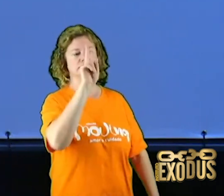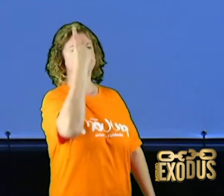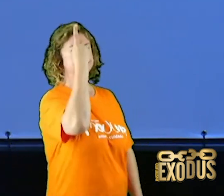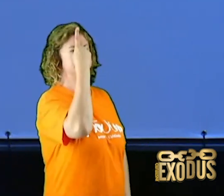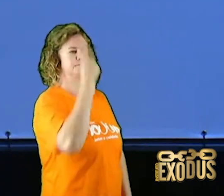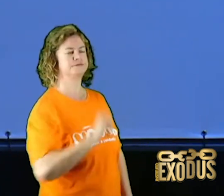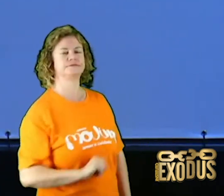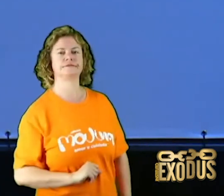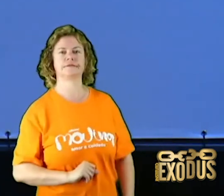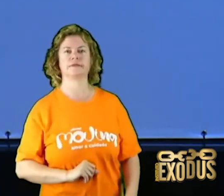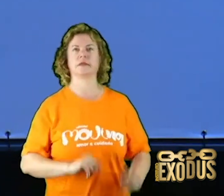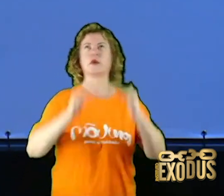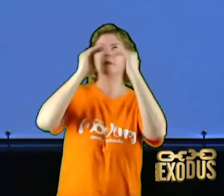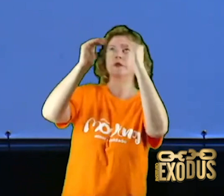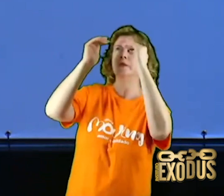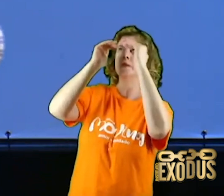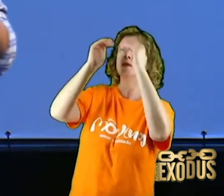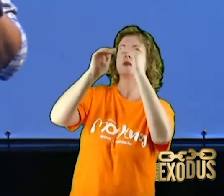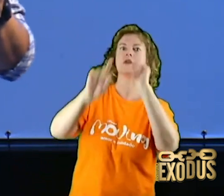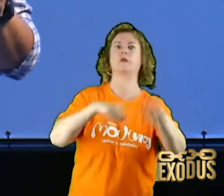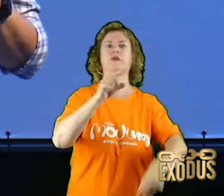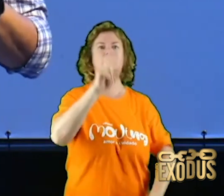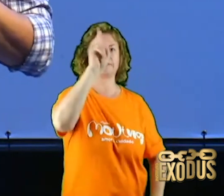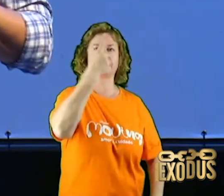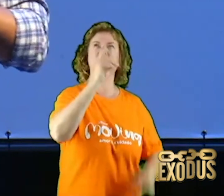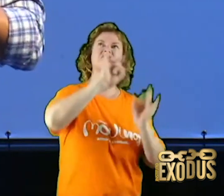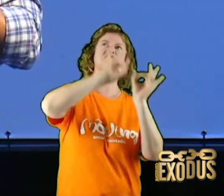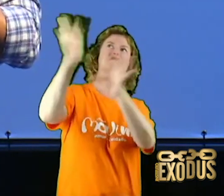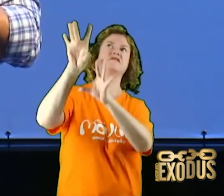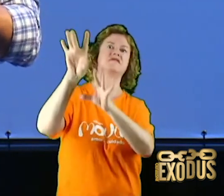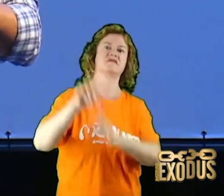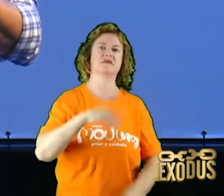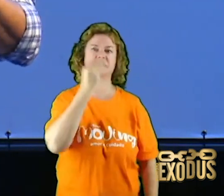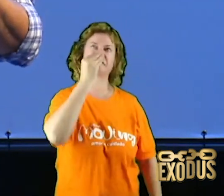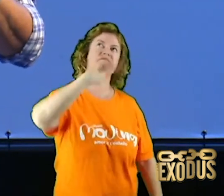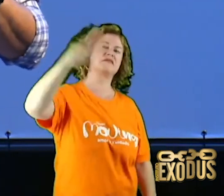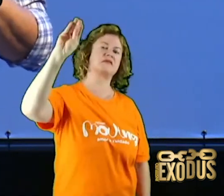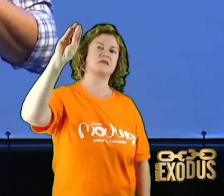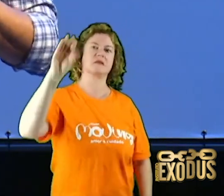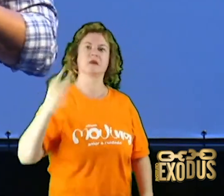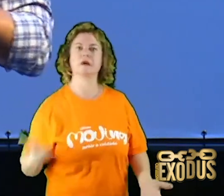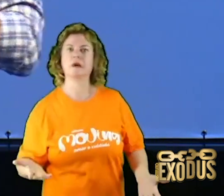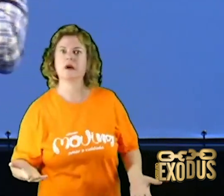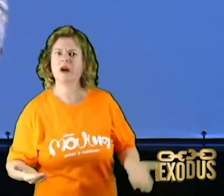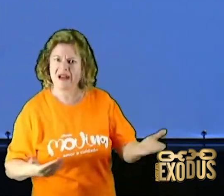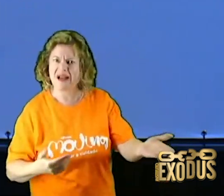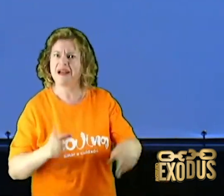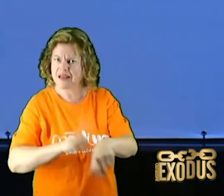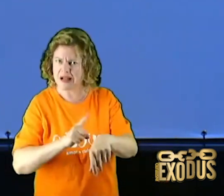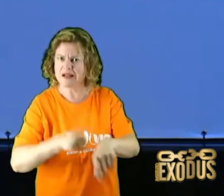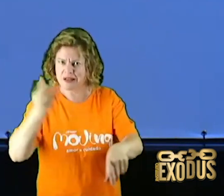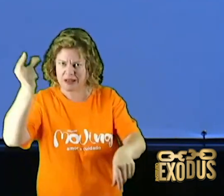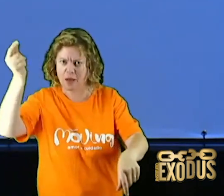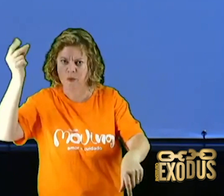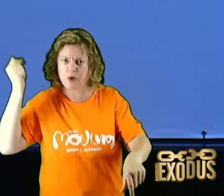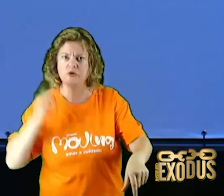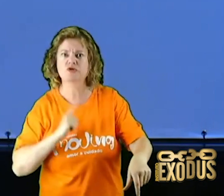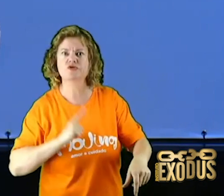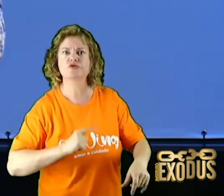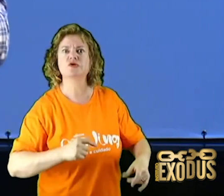tribos um enorme ídolo que esse homem chamado Gideão depois percebe assim: